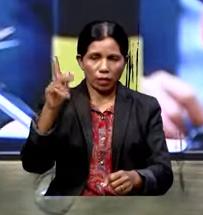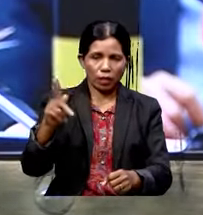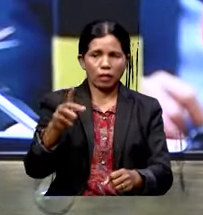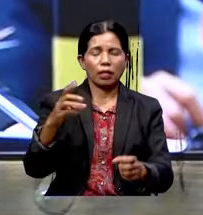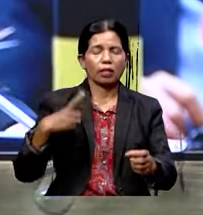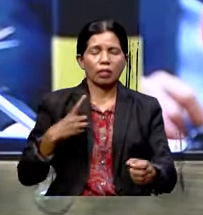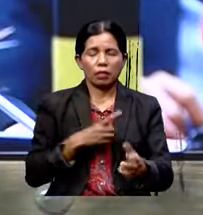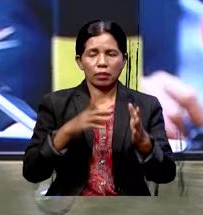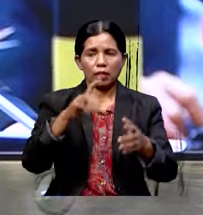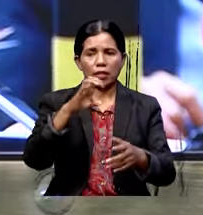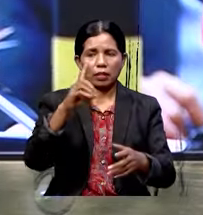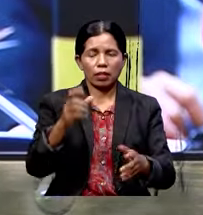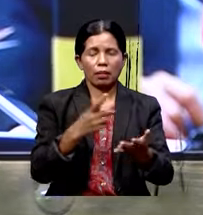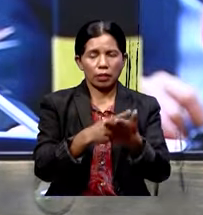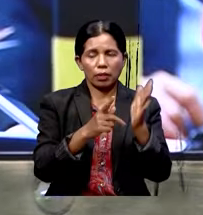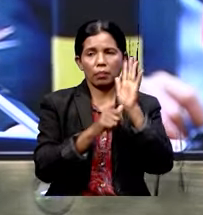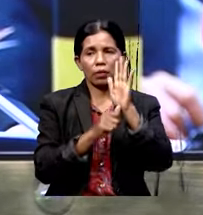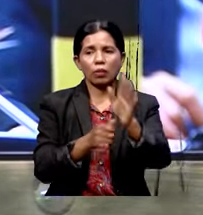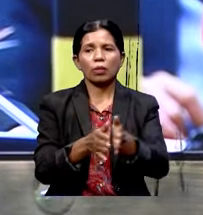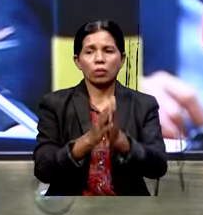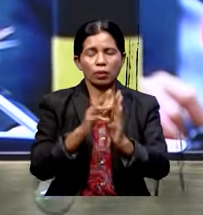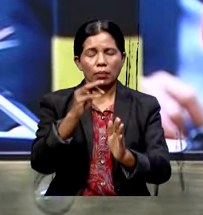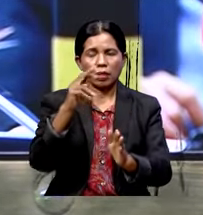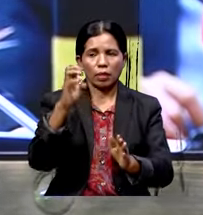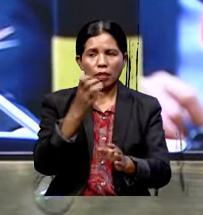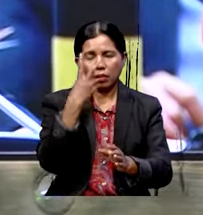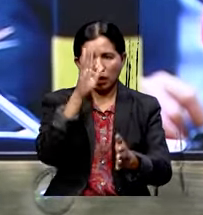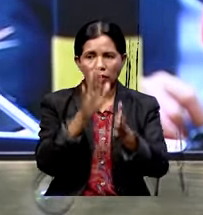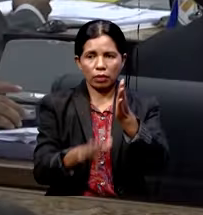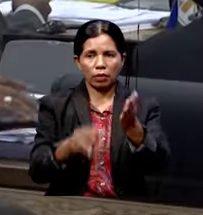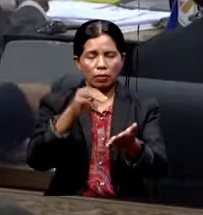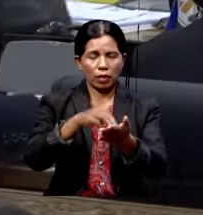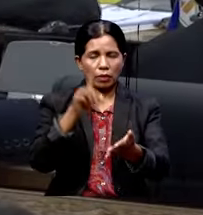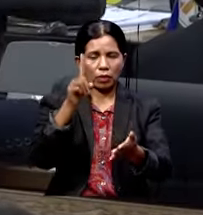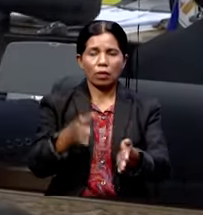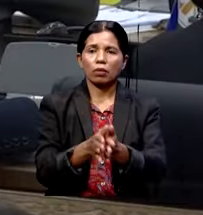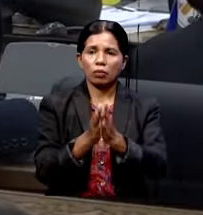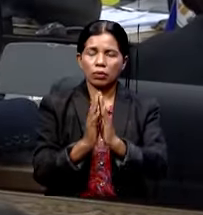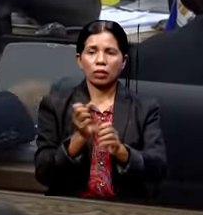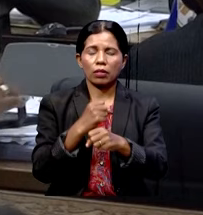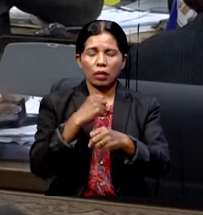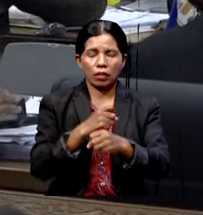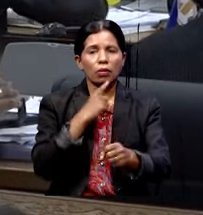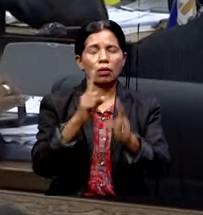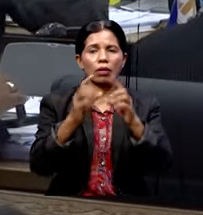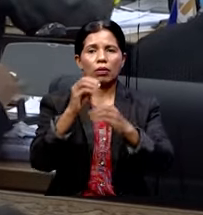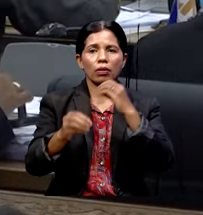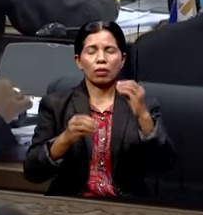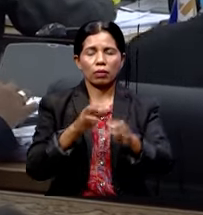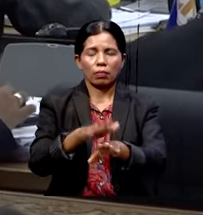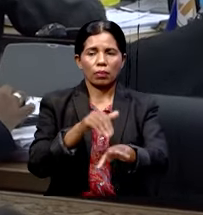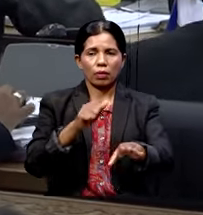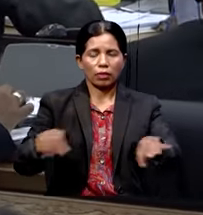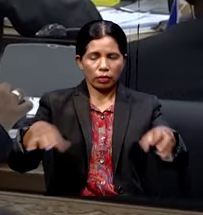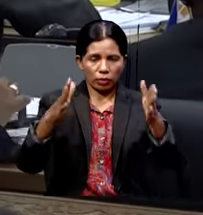Lídia Norberta apresenta proposta o de Russo Menegne a tu halo redução milhão ida no Russo halo esclarecimento com a recrutamento